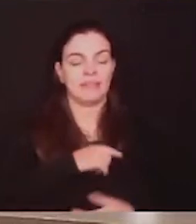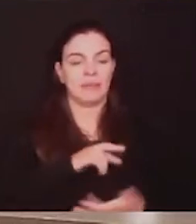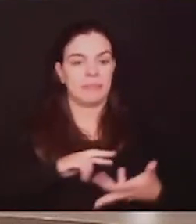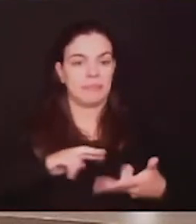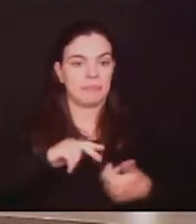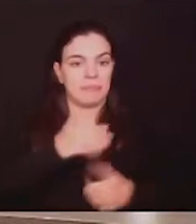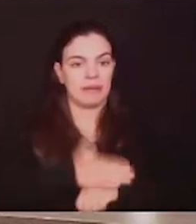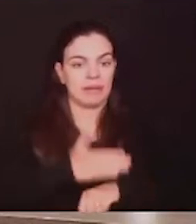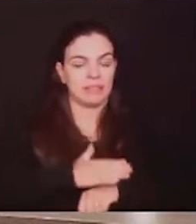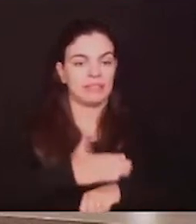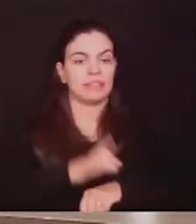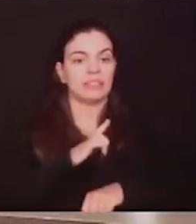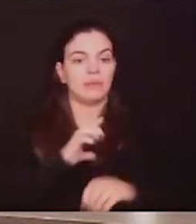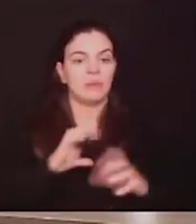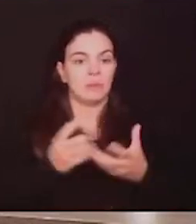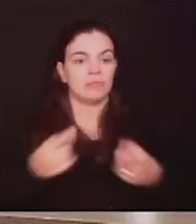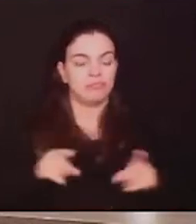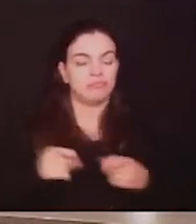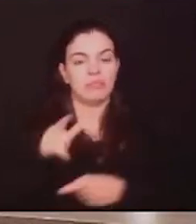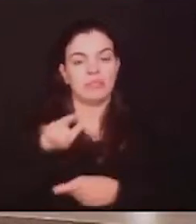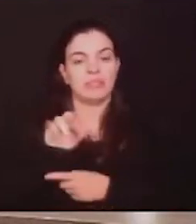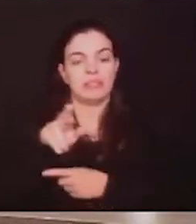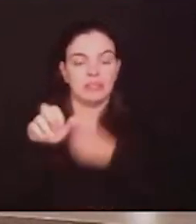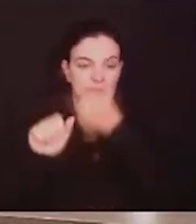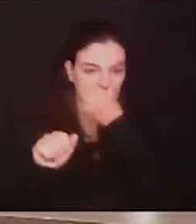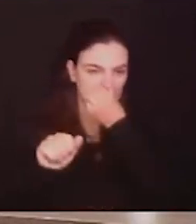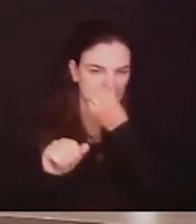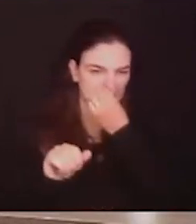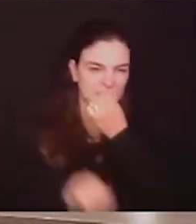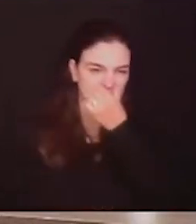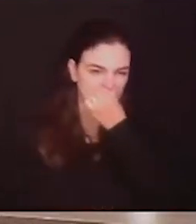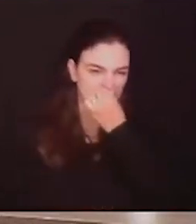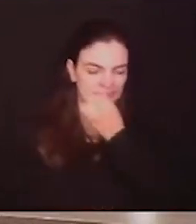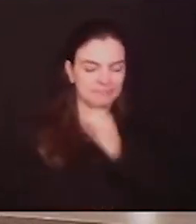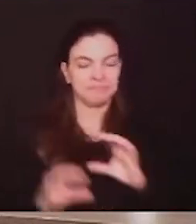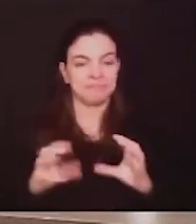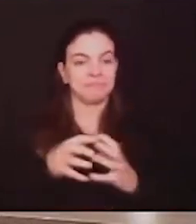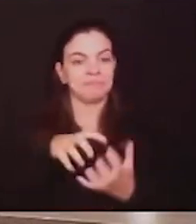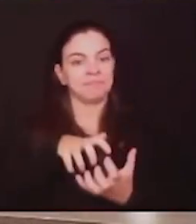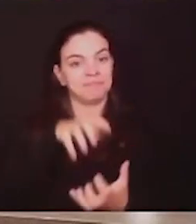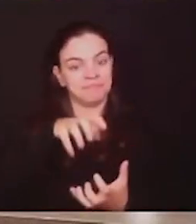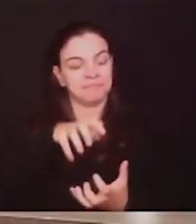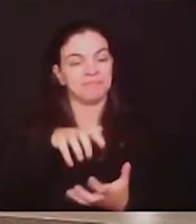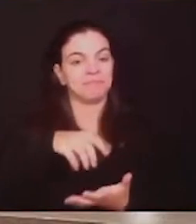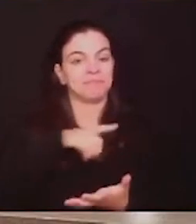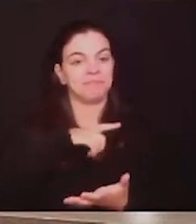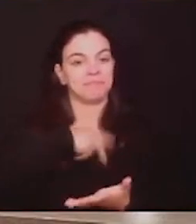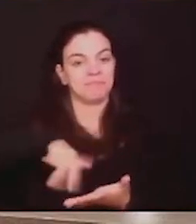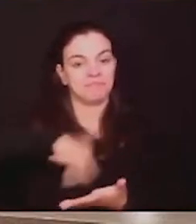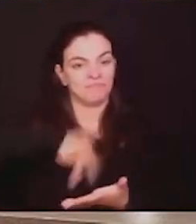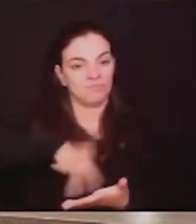Centro de Atenção a pessoa idosa do boav Vista com a sua dança e também a participação do coral da terceira da terceira idade